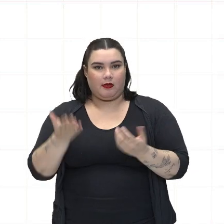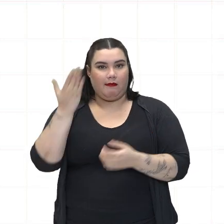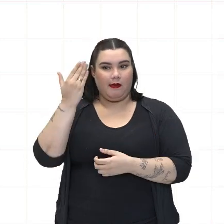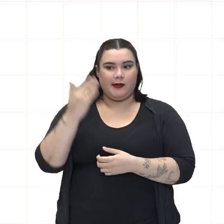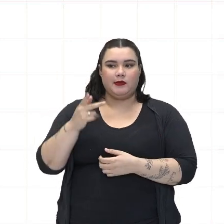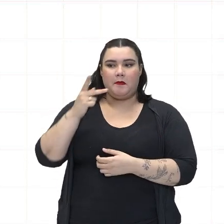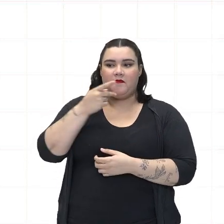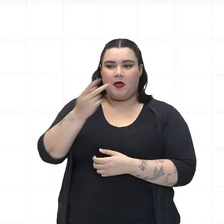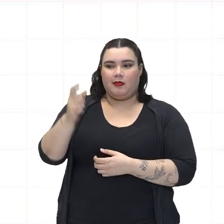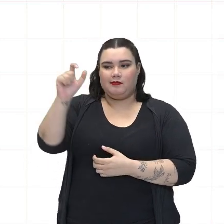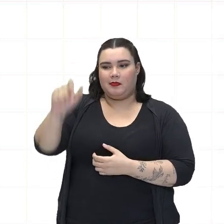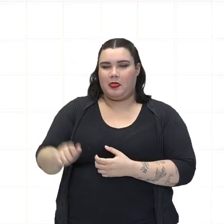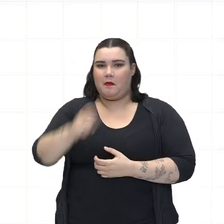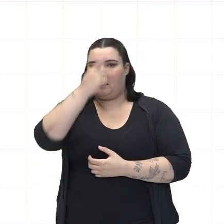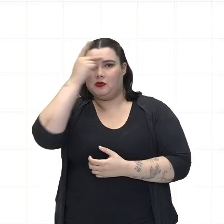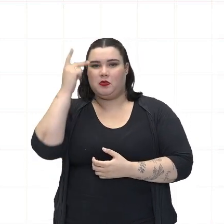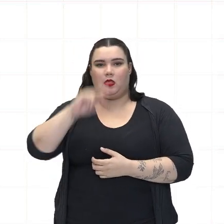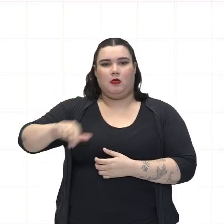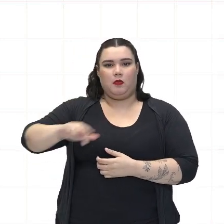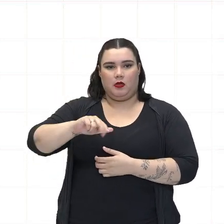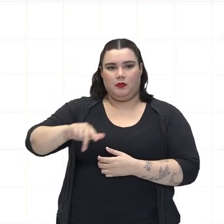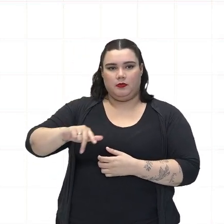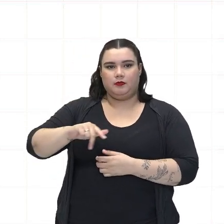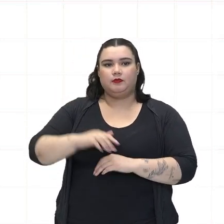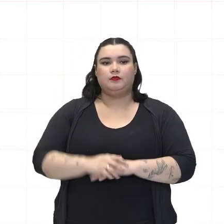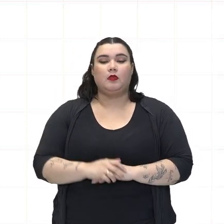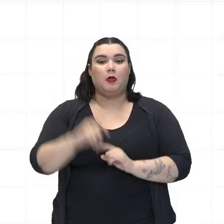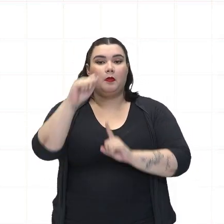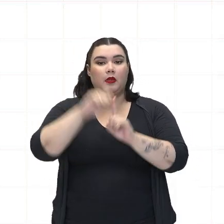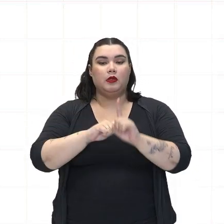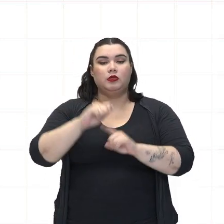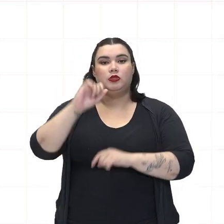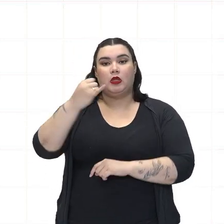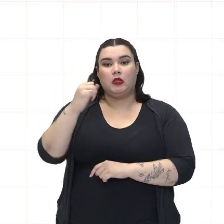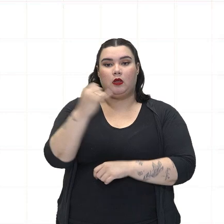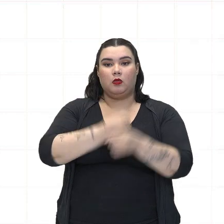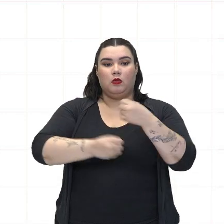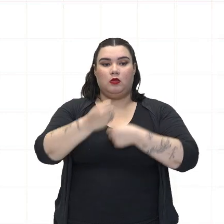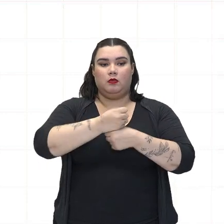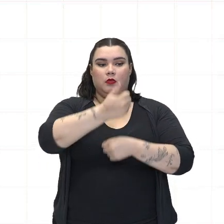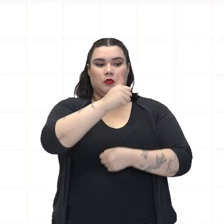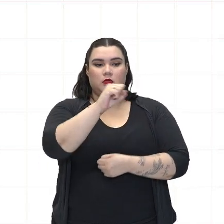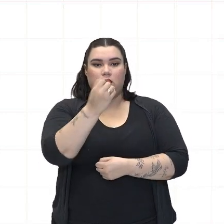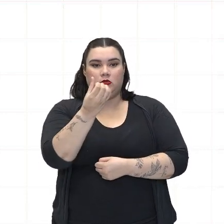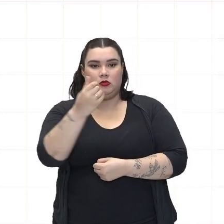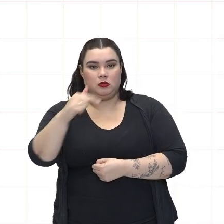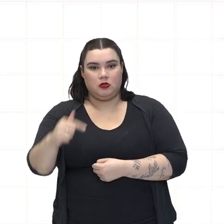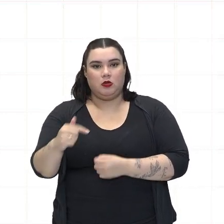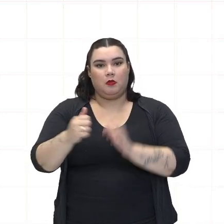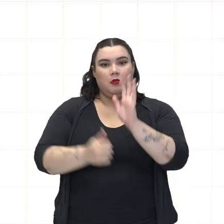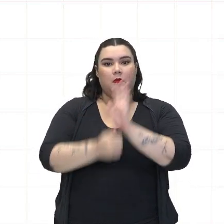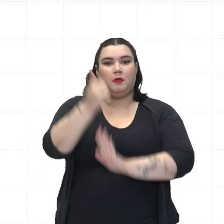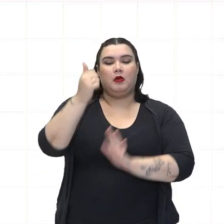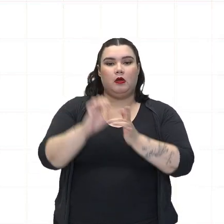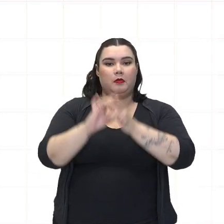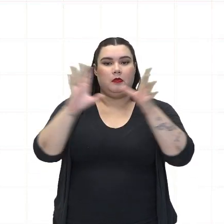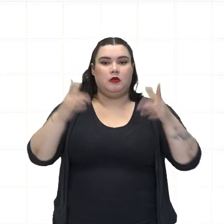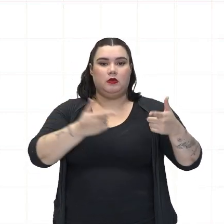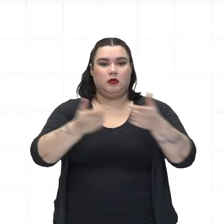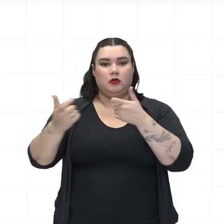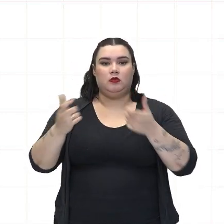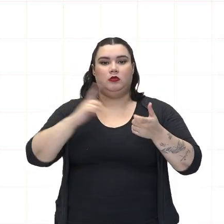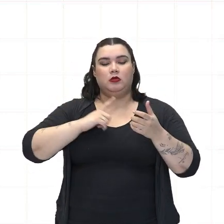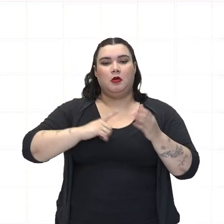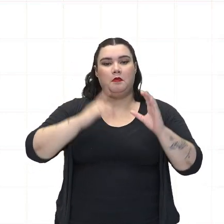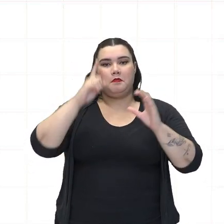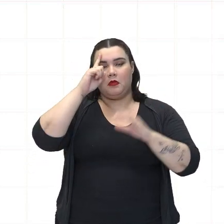negava condições de gente, tá, gente? Em janeiro de 1867, os primeiros libertos da guerra foram encaminhados para o